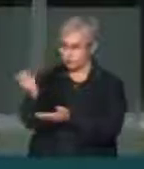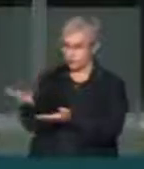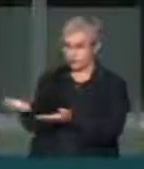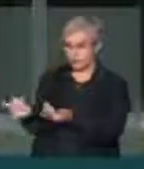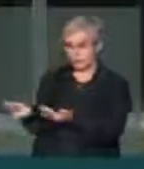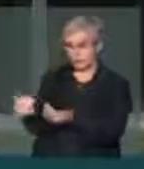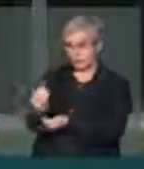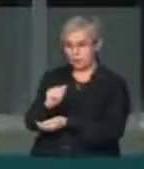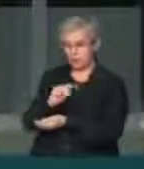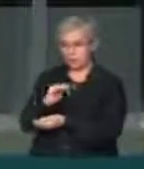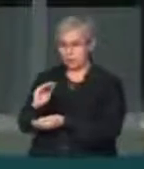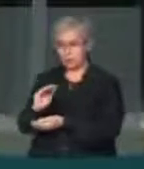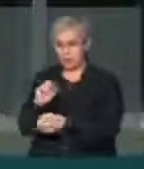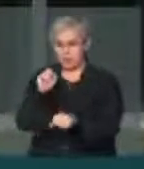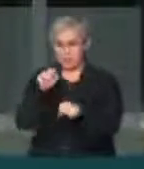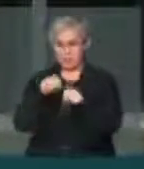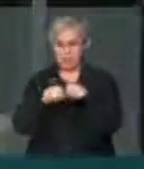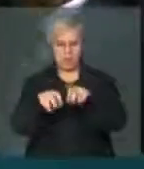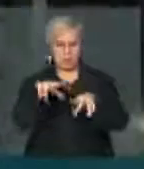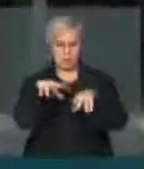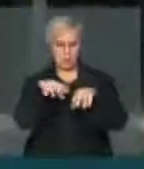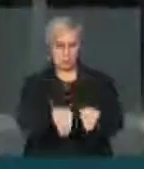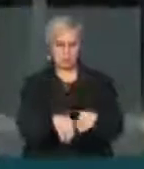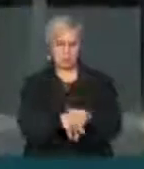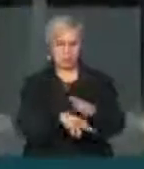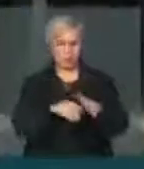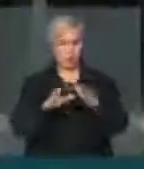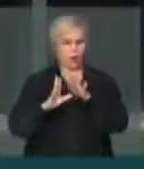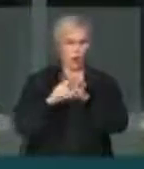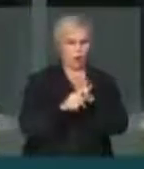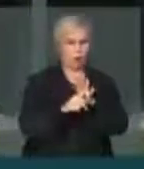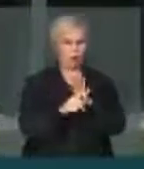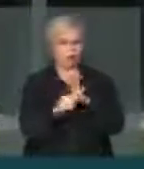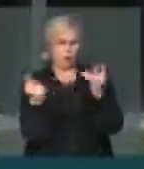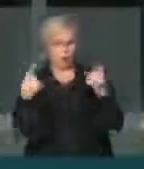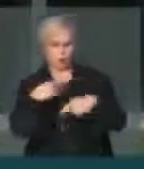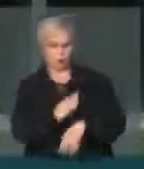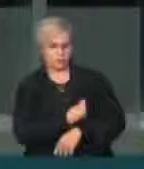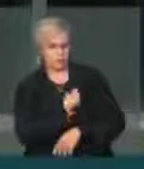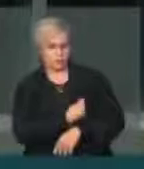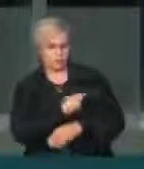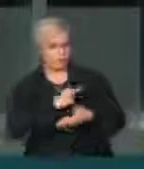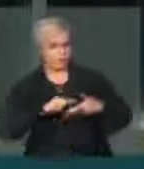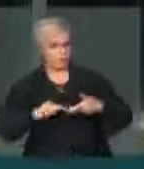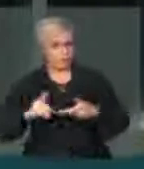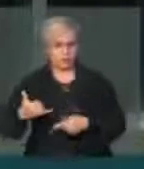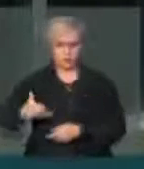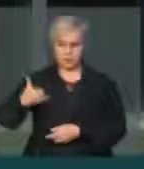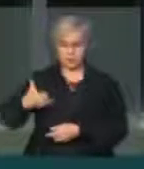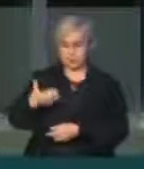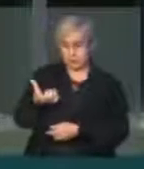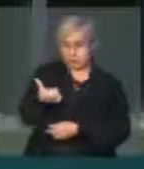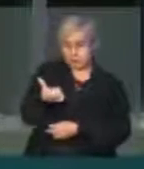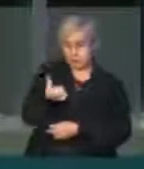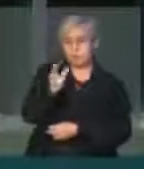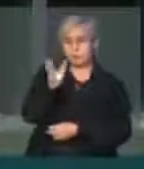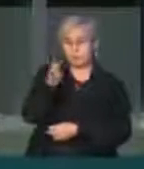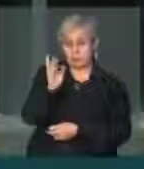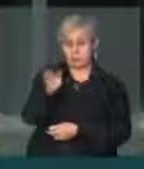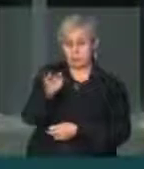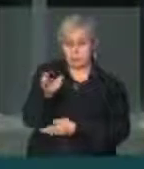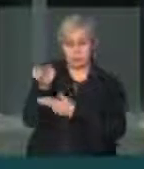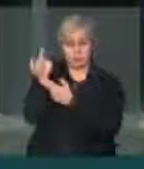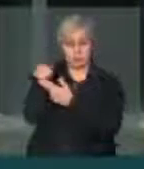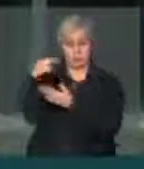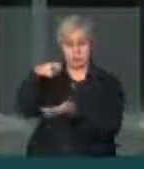matam, estupram, roubam, fazem crime, cometem crimes contra a vida, crimes hediondos. Esse, a partir de 16 anos de idade, nós aprovamos,